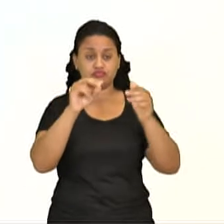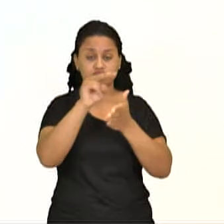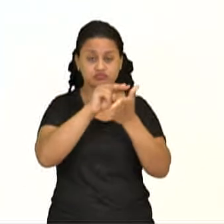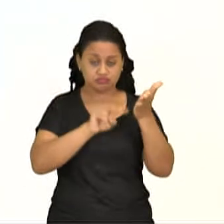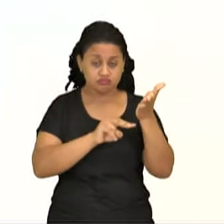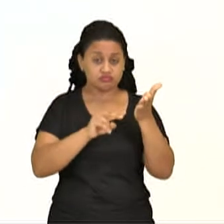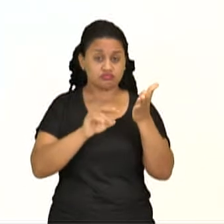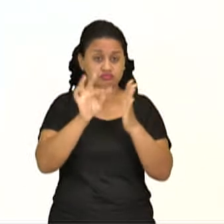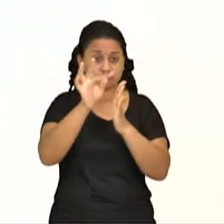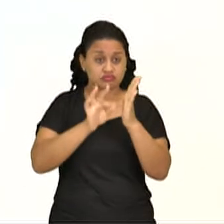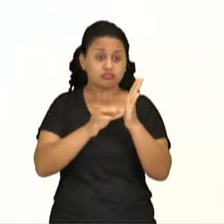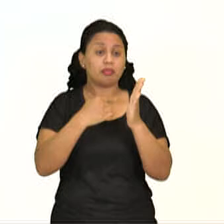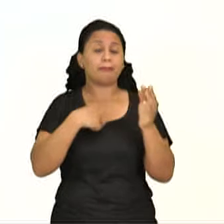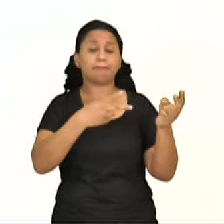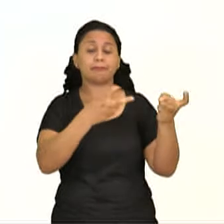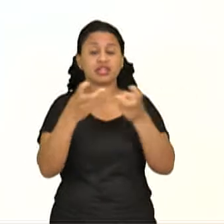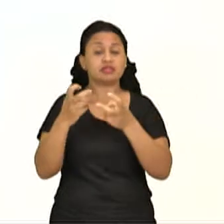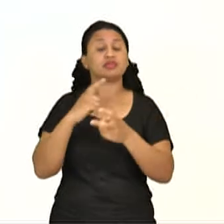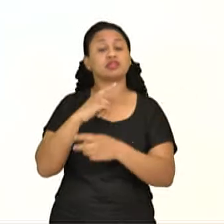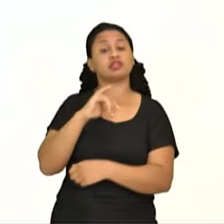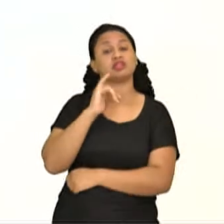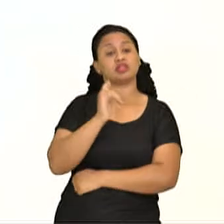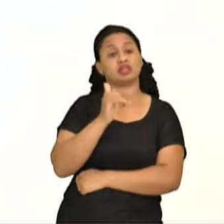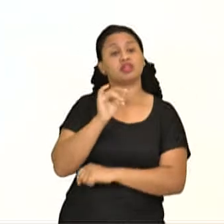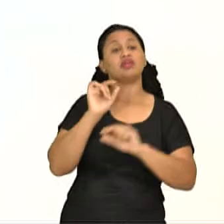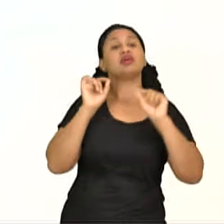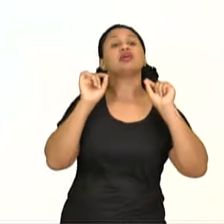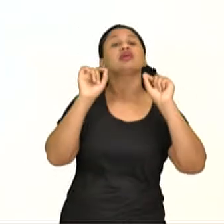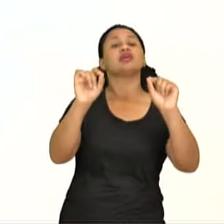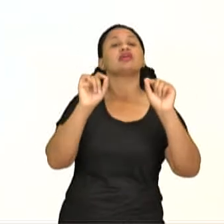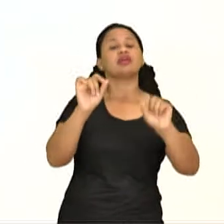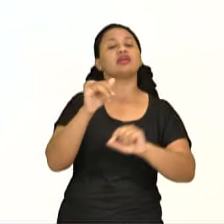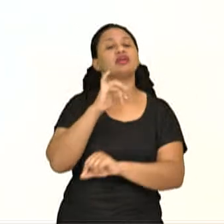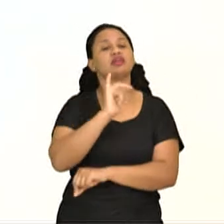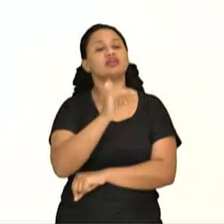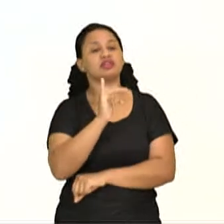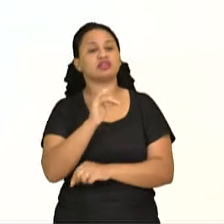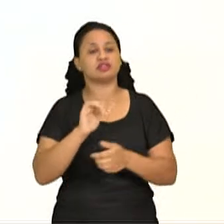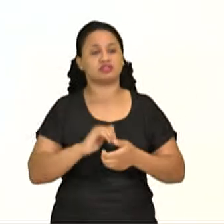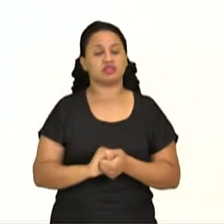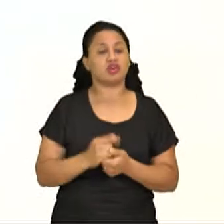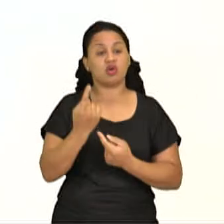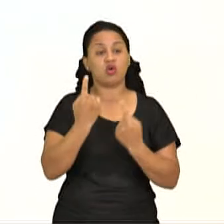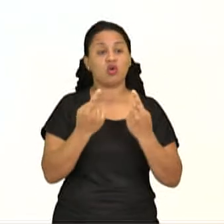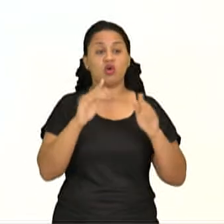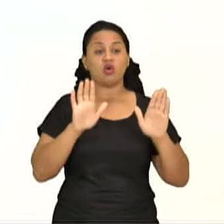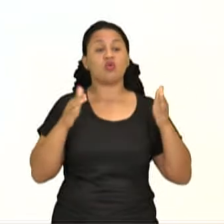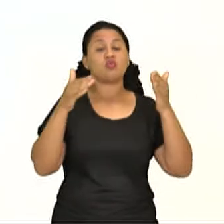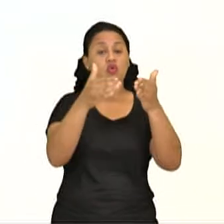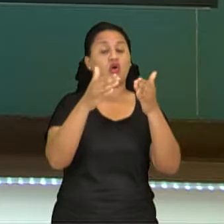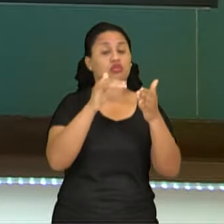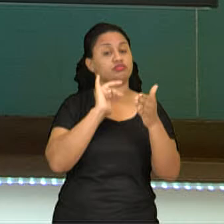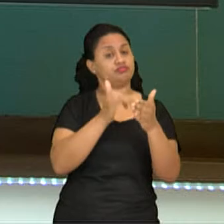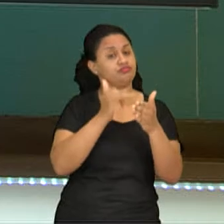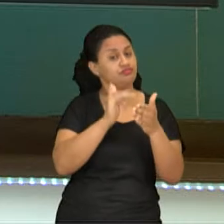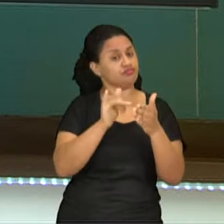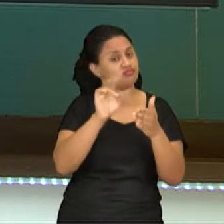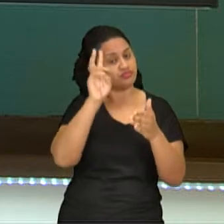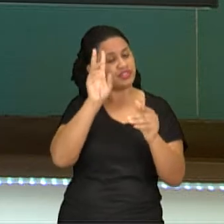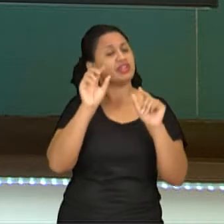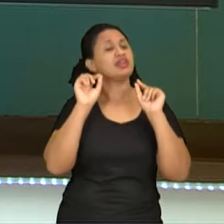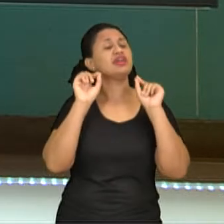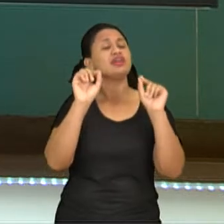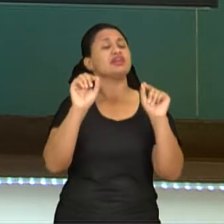romance, percebemos a presença de um narrador. Quem é este narrador? Qual é o foco narrativo da história? Perceba, quem que